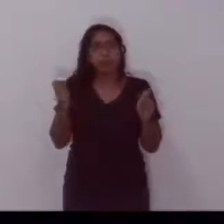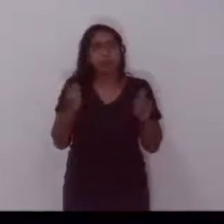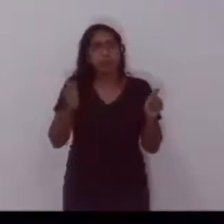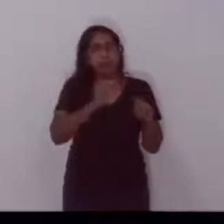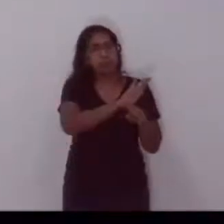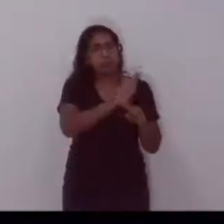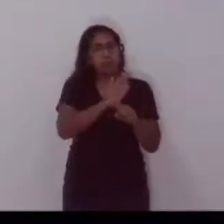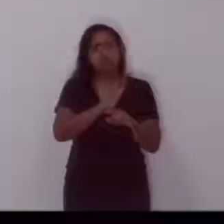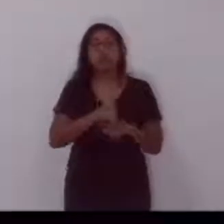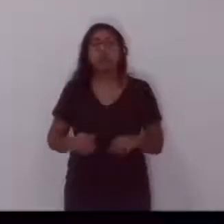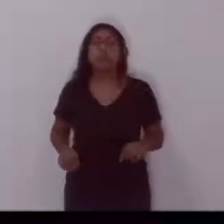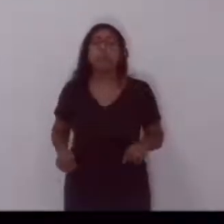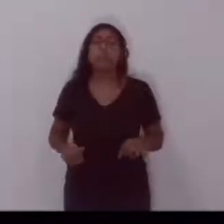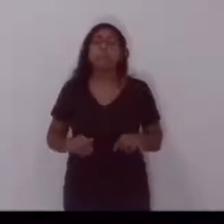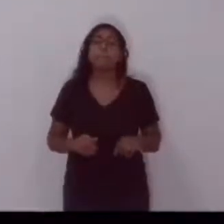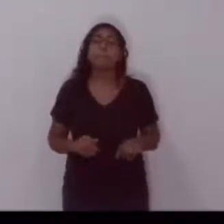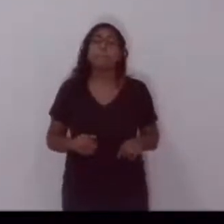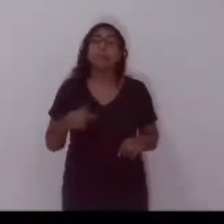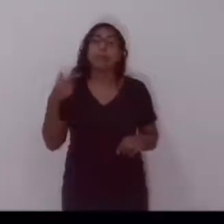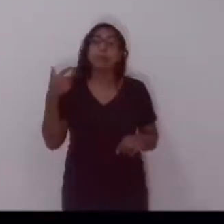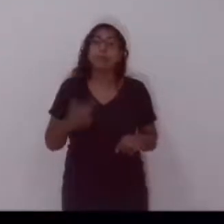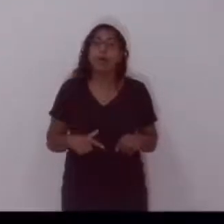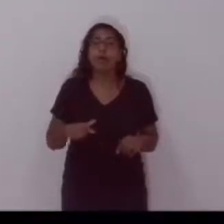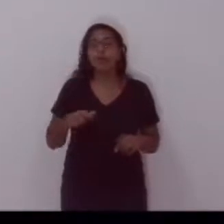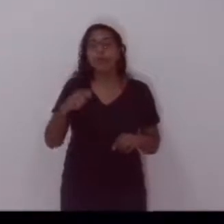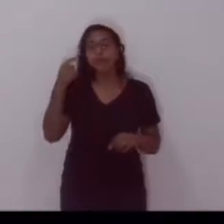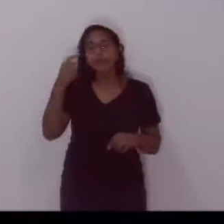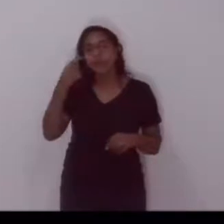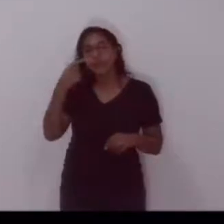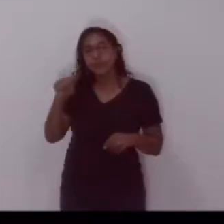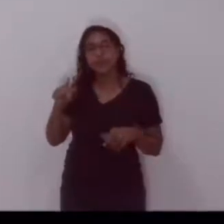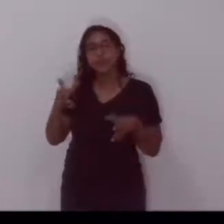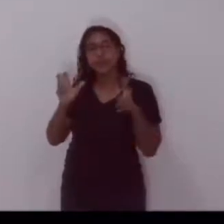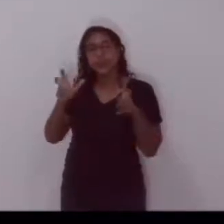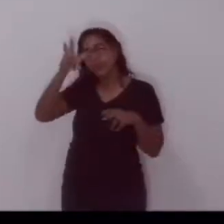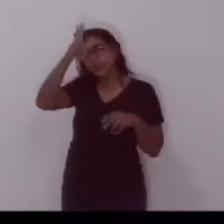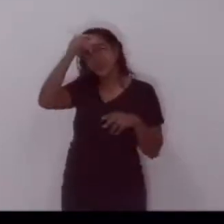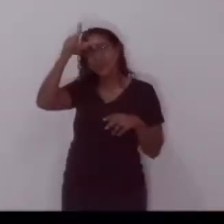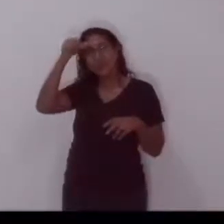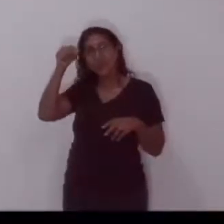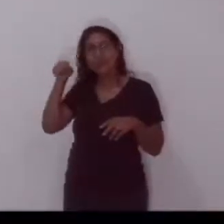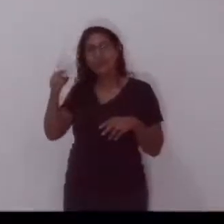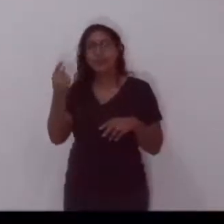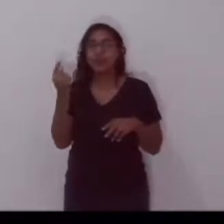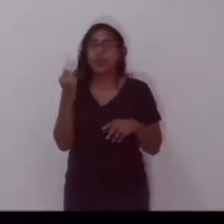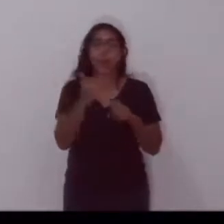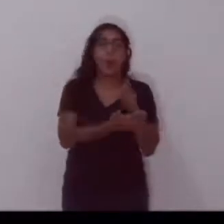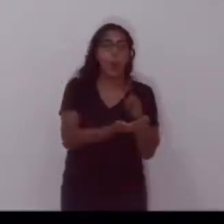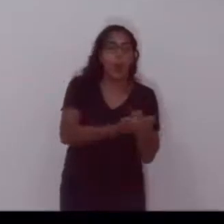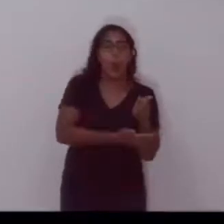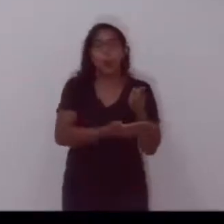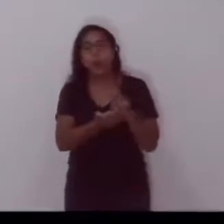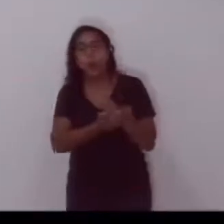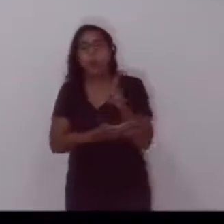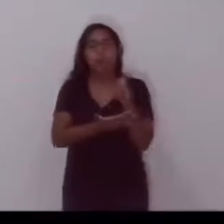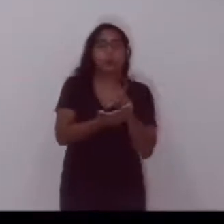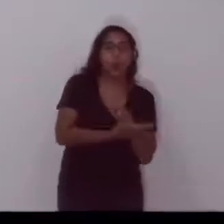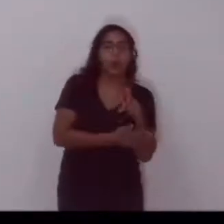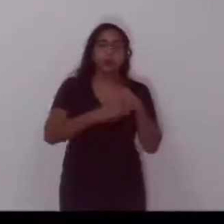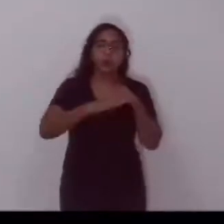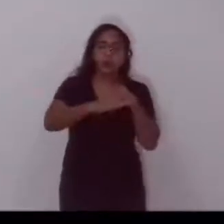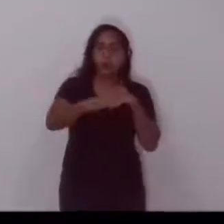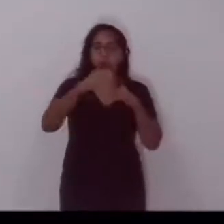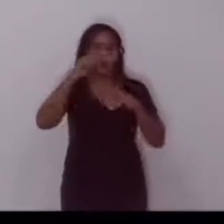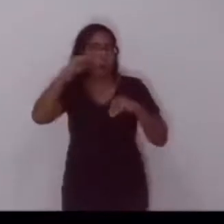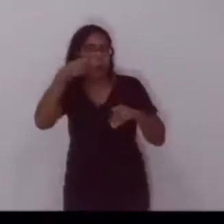aí que nos últimos tempos o quanto se investe em trânsito, em asfalto, não está dando resultado. A prova maior é o que a gente tem